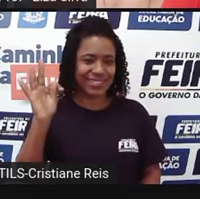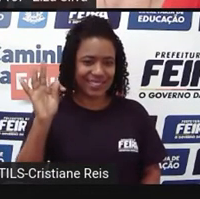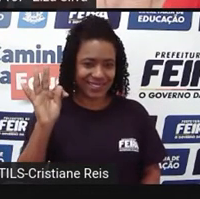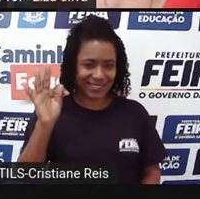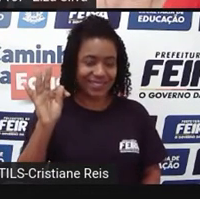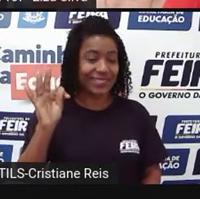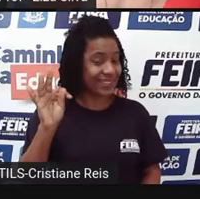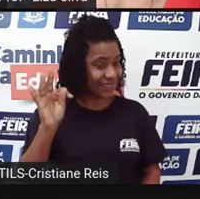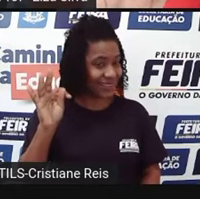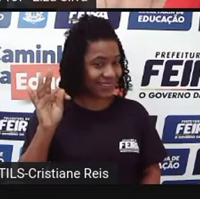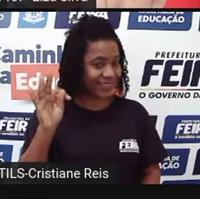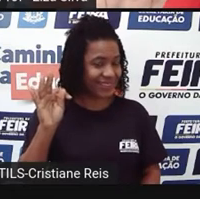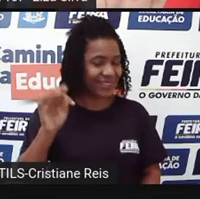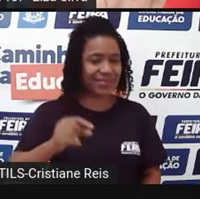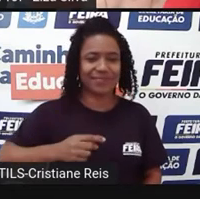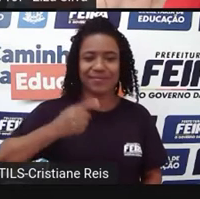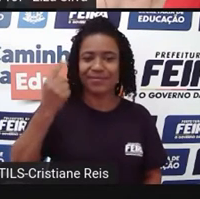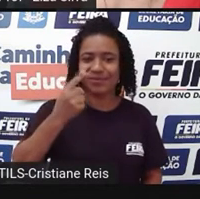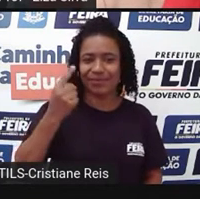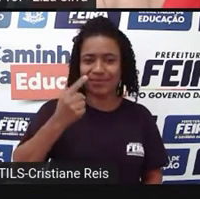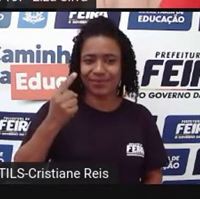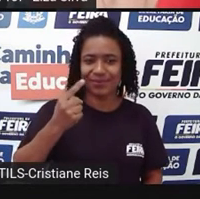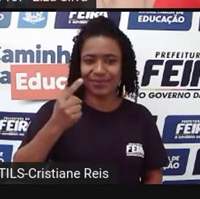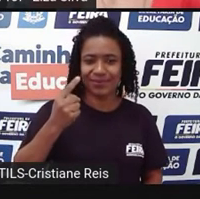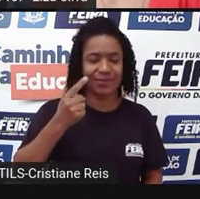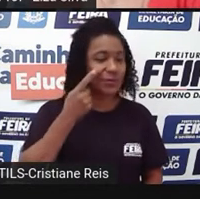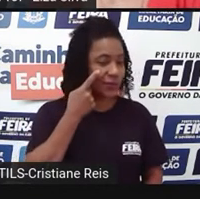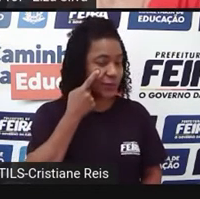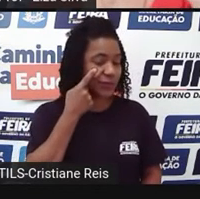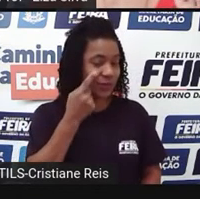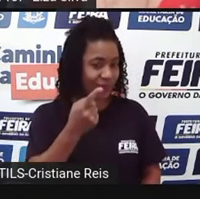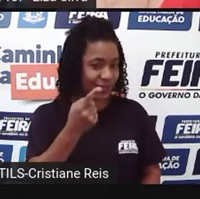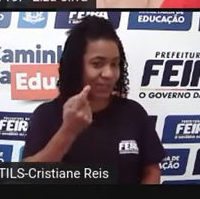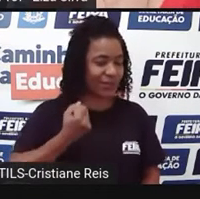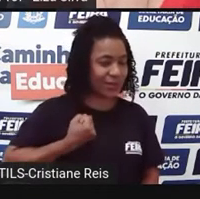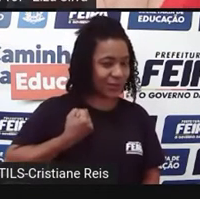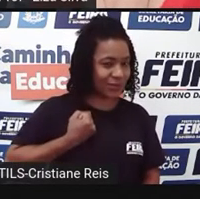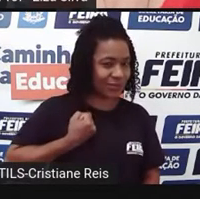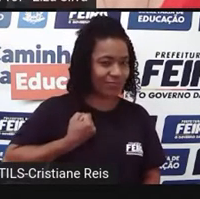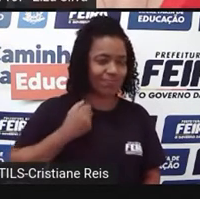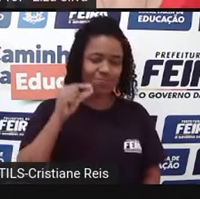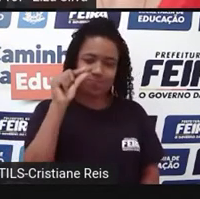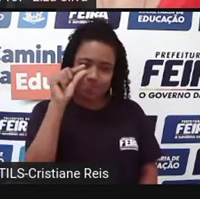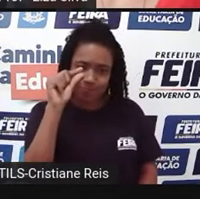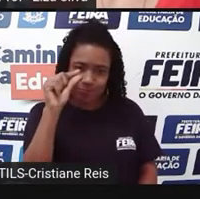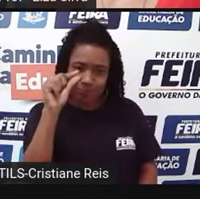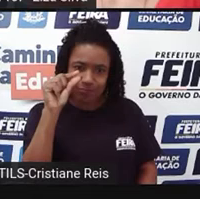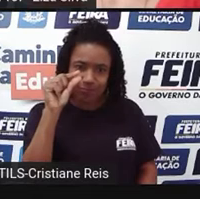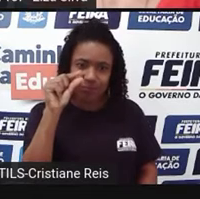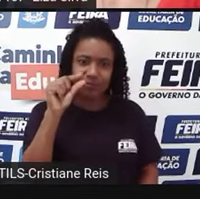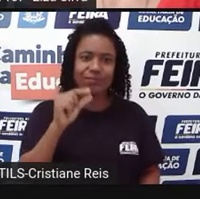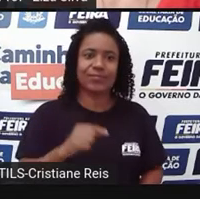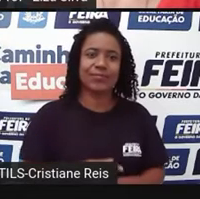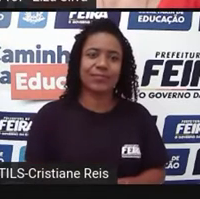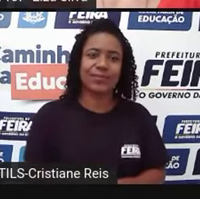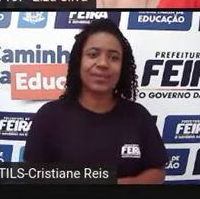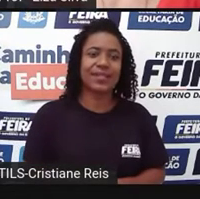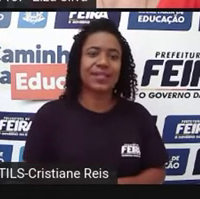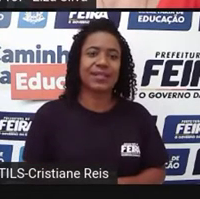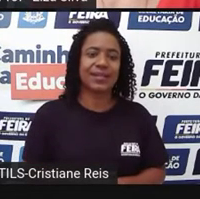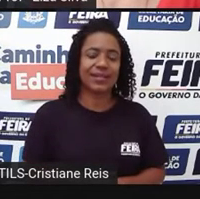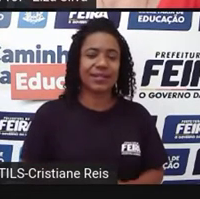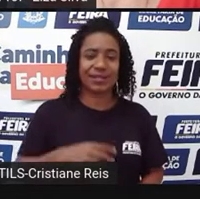Oeste vêm para aqueles junto do número pequenininho lá em cima second